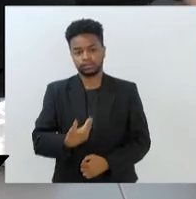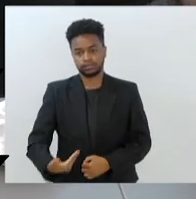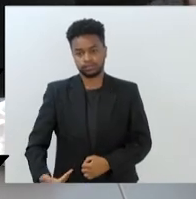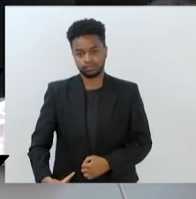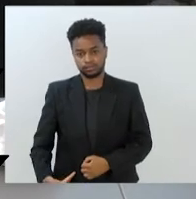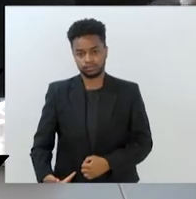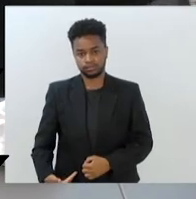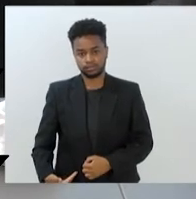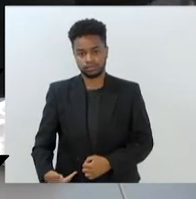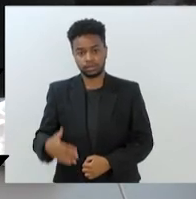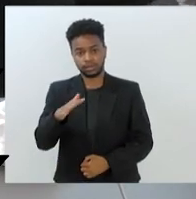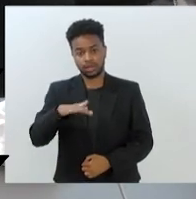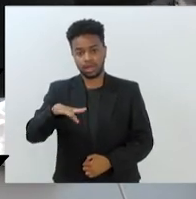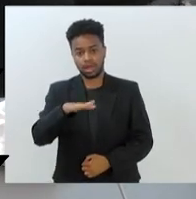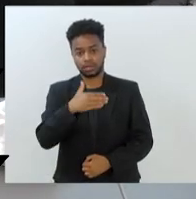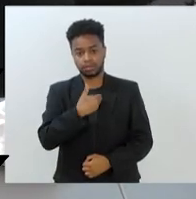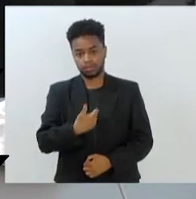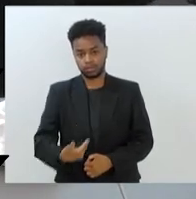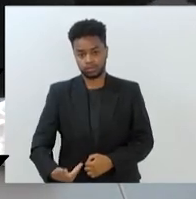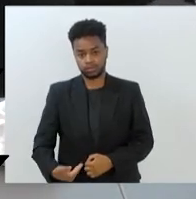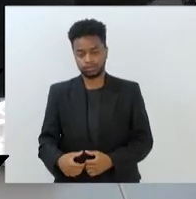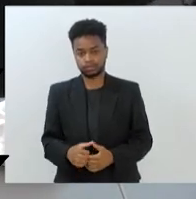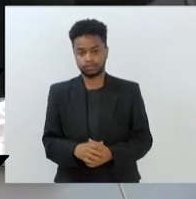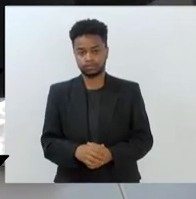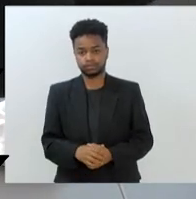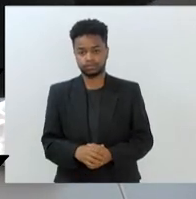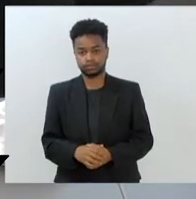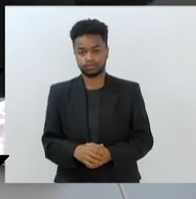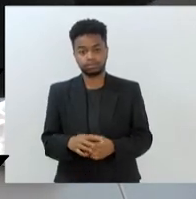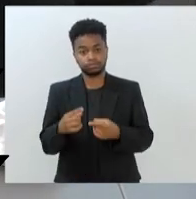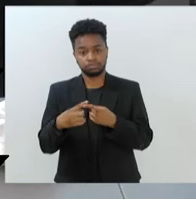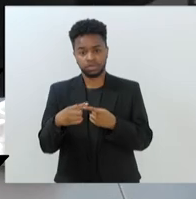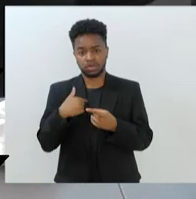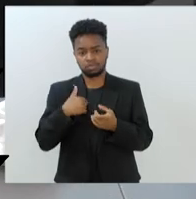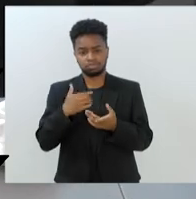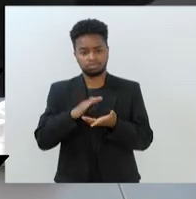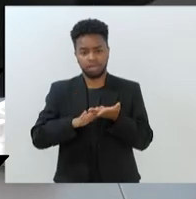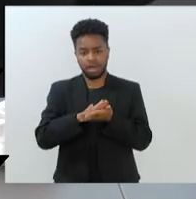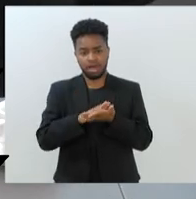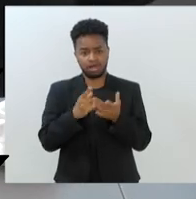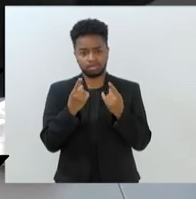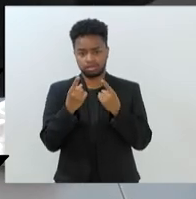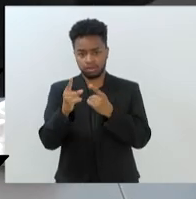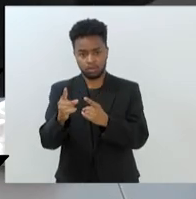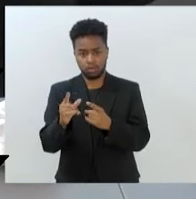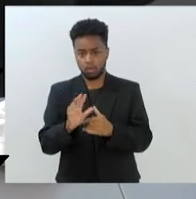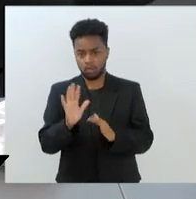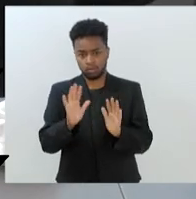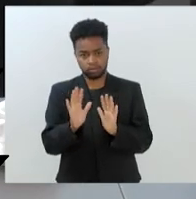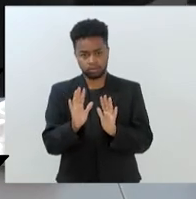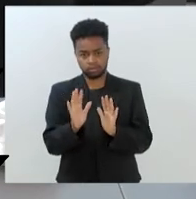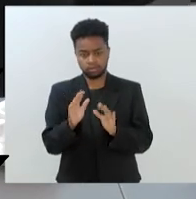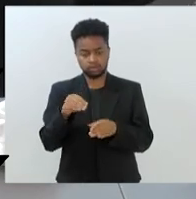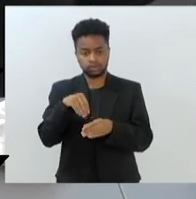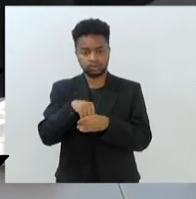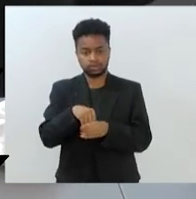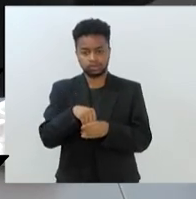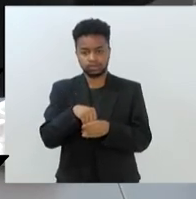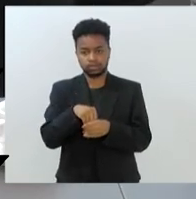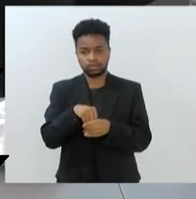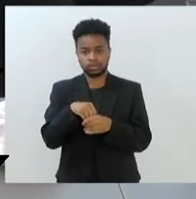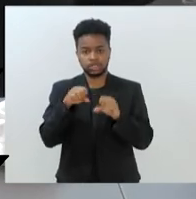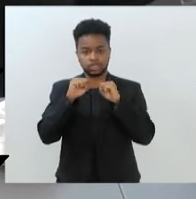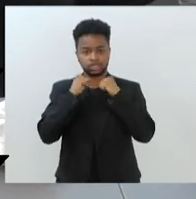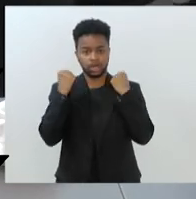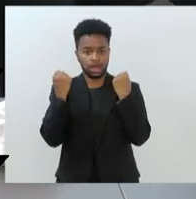nas vias públicas. Não tenho nada contra dentro dos estádios ou